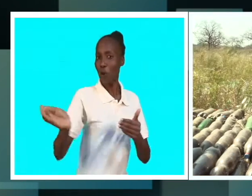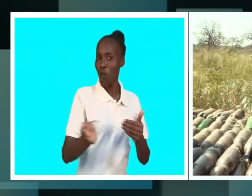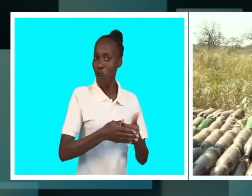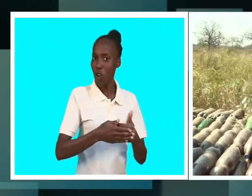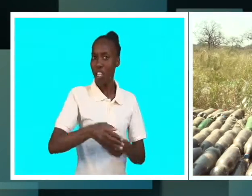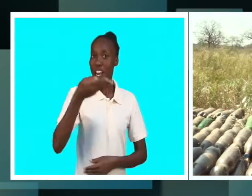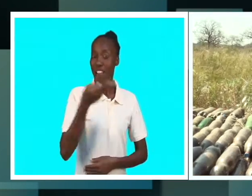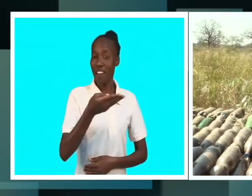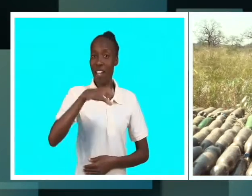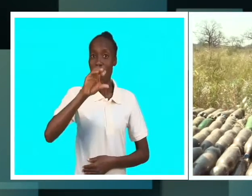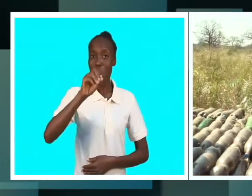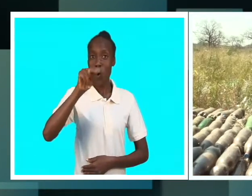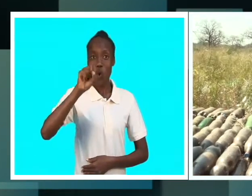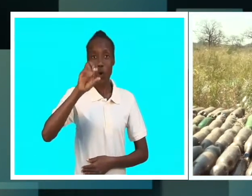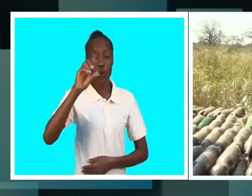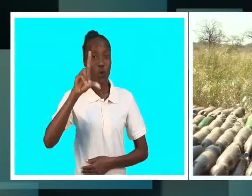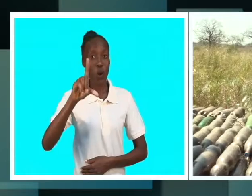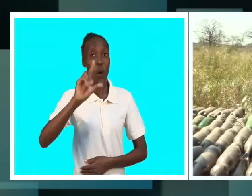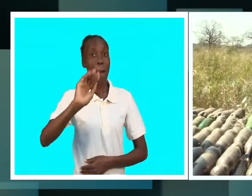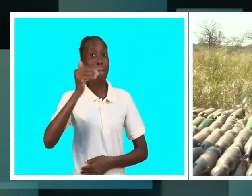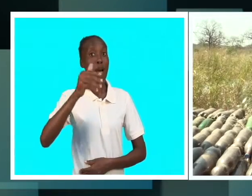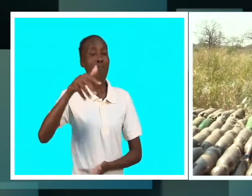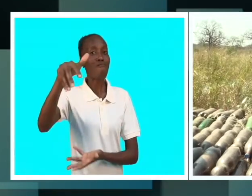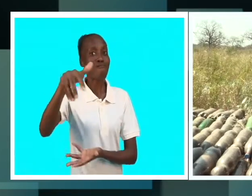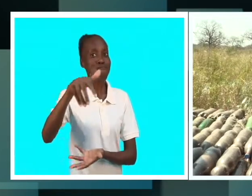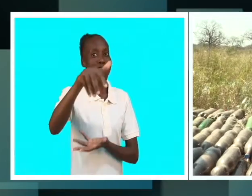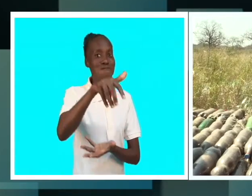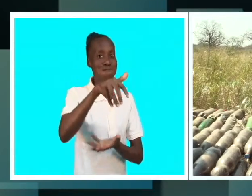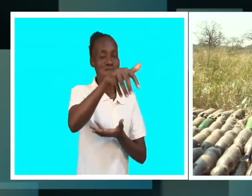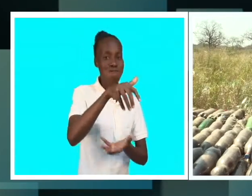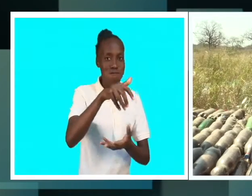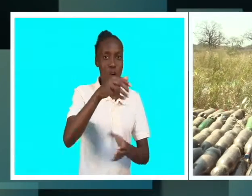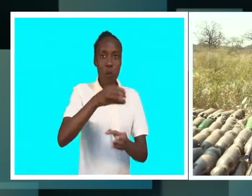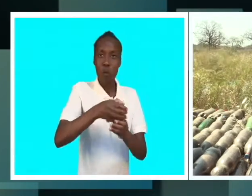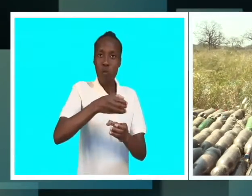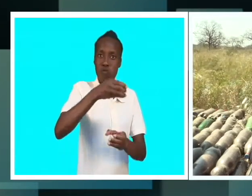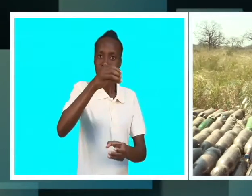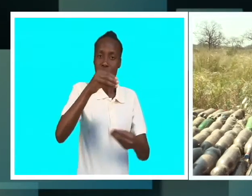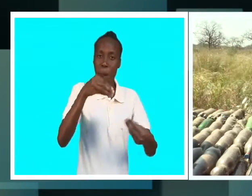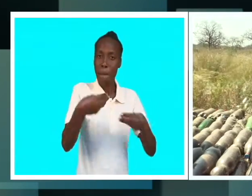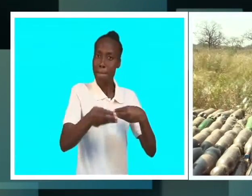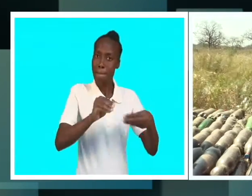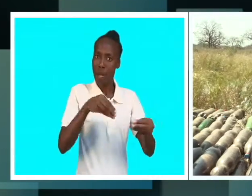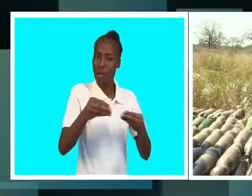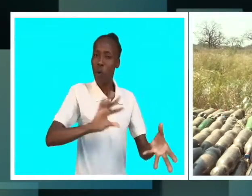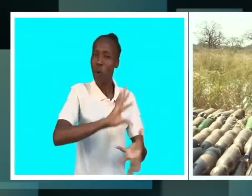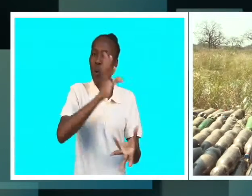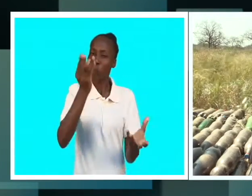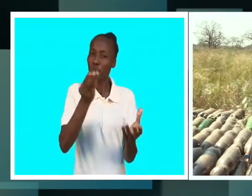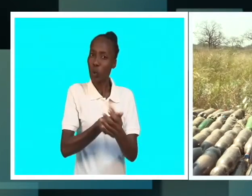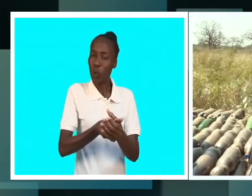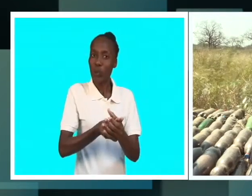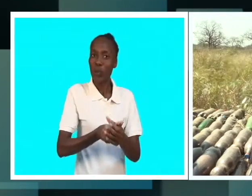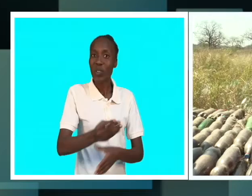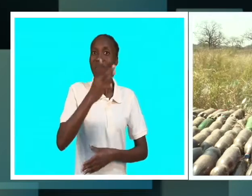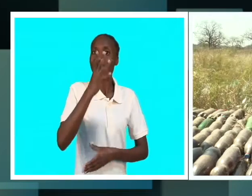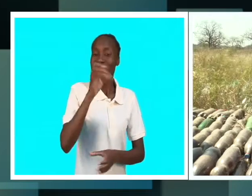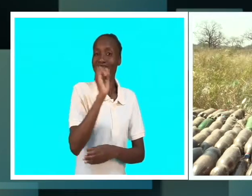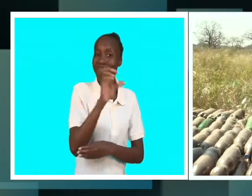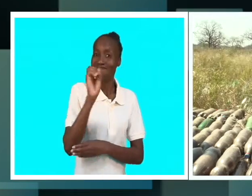contrato para adquirir esta garrafa. Adquirimos simplesmente a garrafa dentre todos os resíduos que são lá produzidos ou